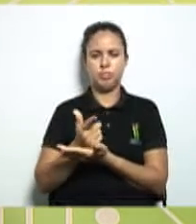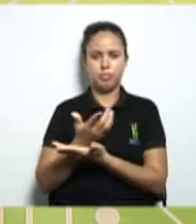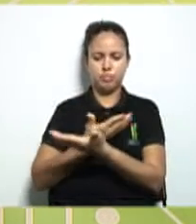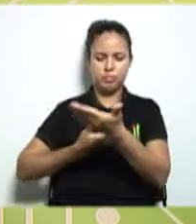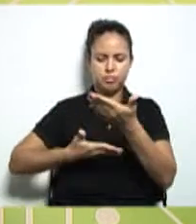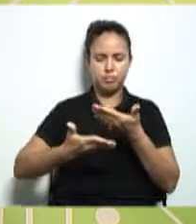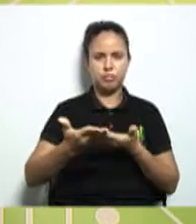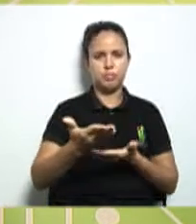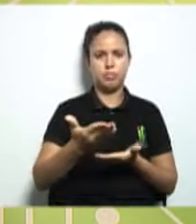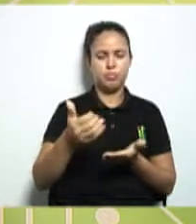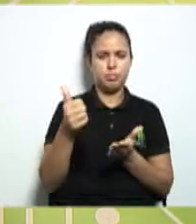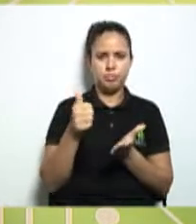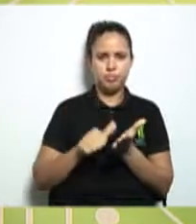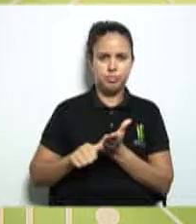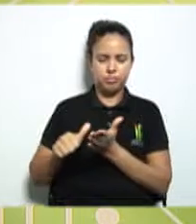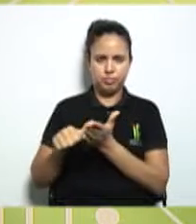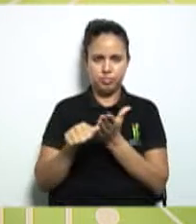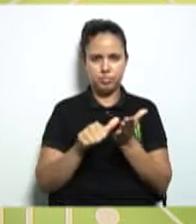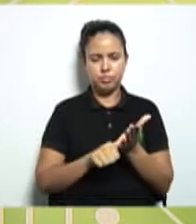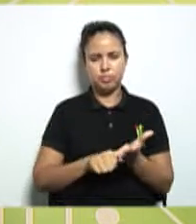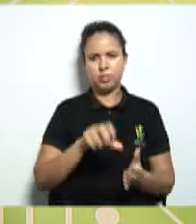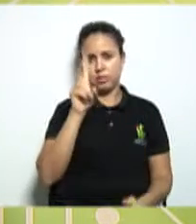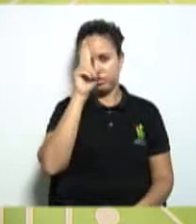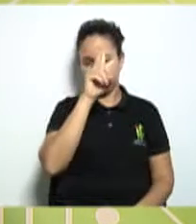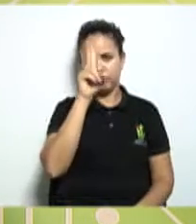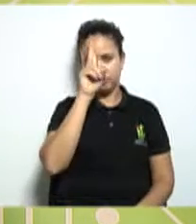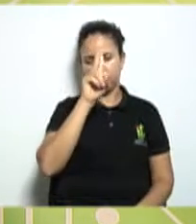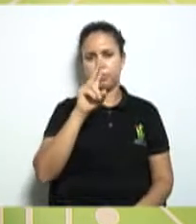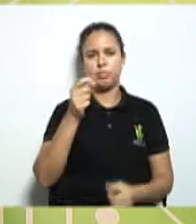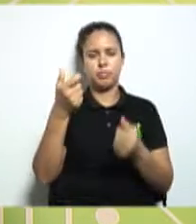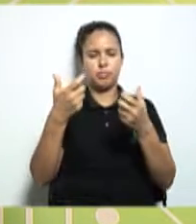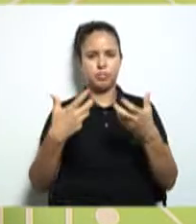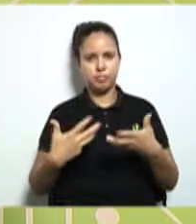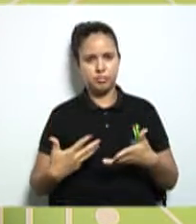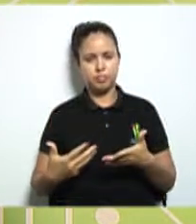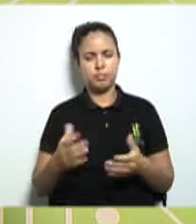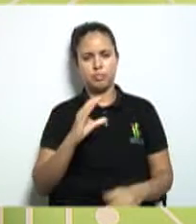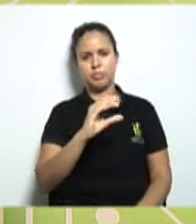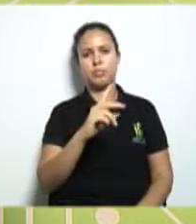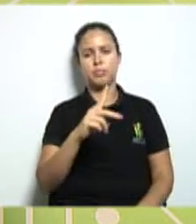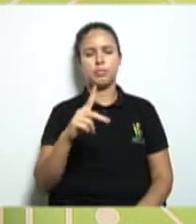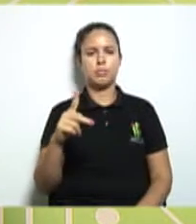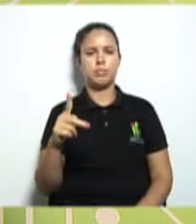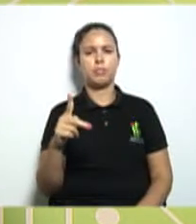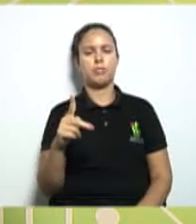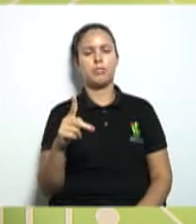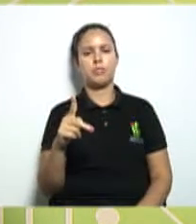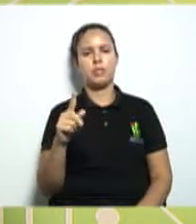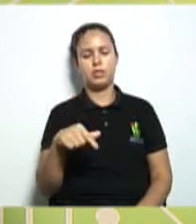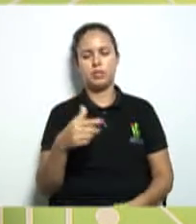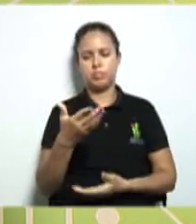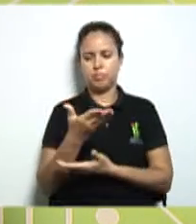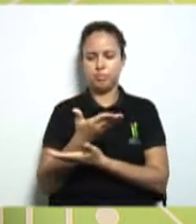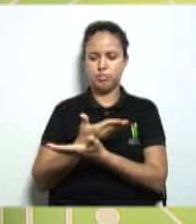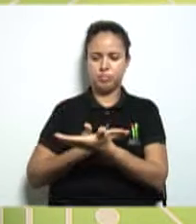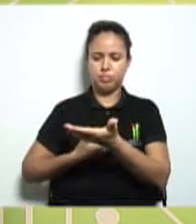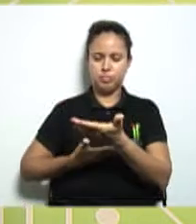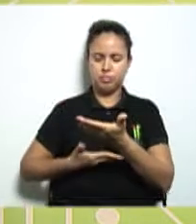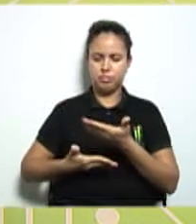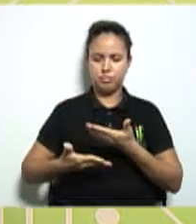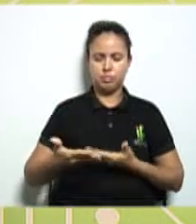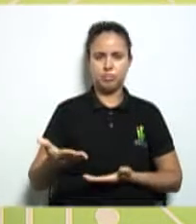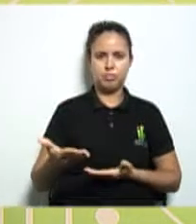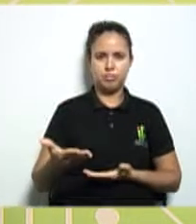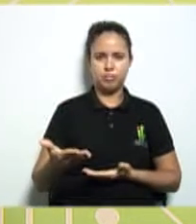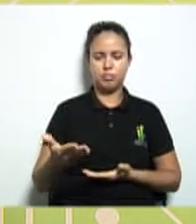Porque lembro que na aula passada nós falamos que a cooperativa ela vai ser o quê? A intermediária